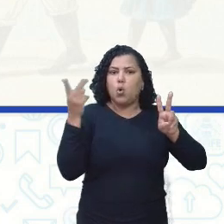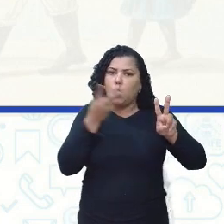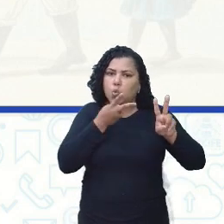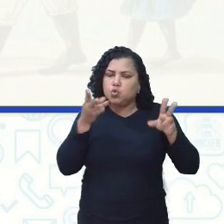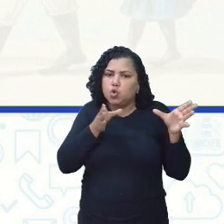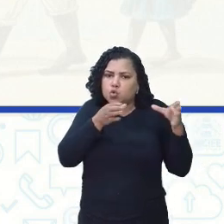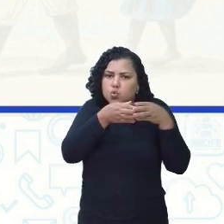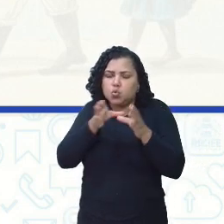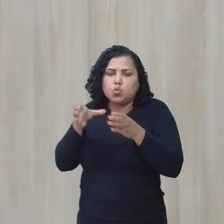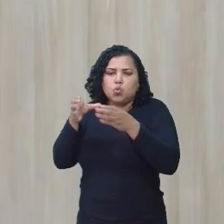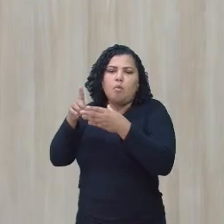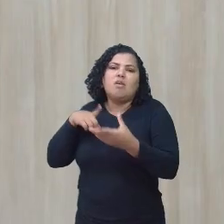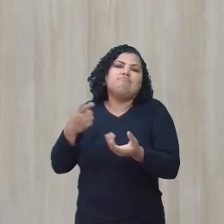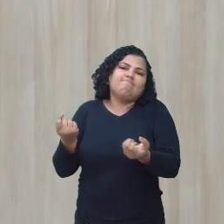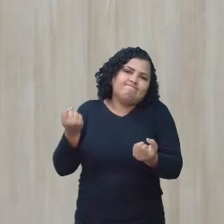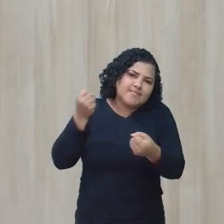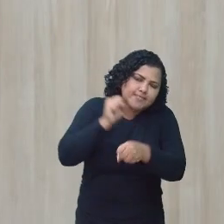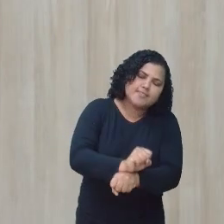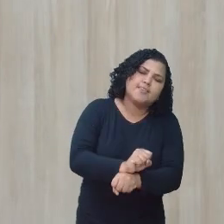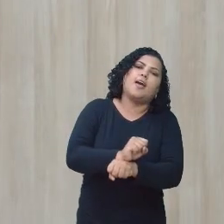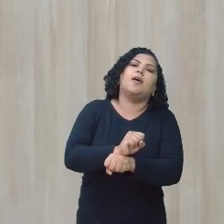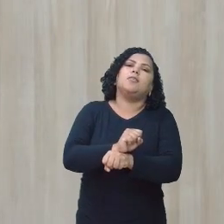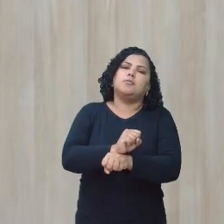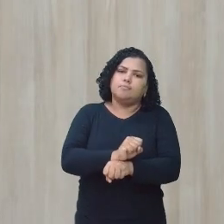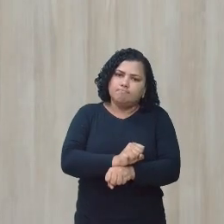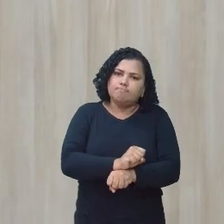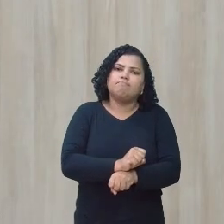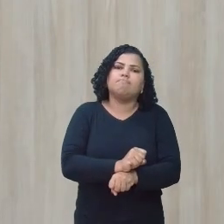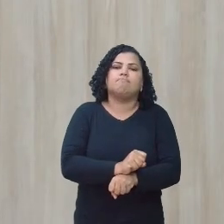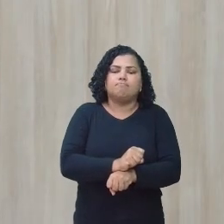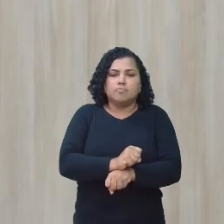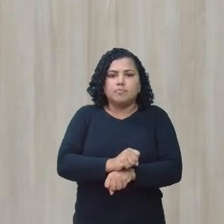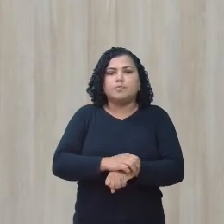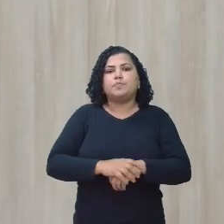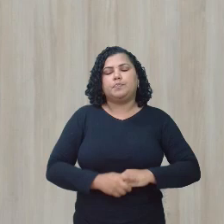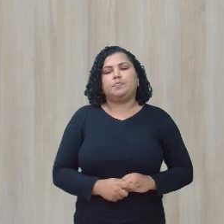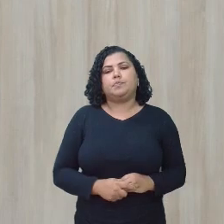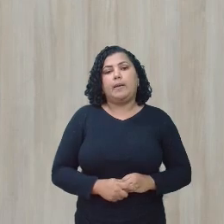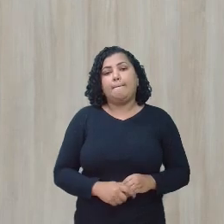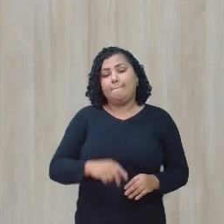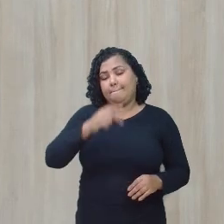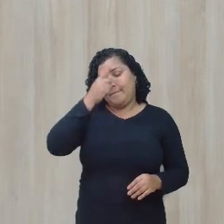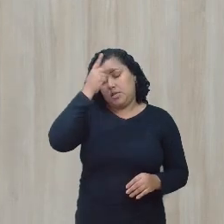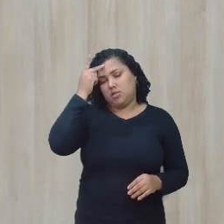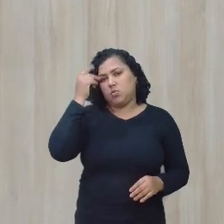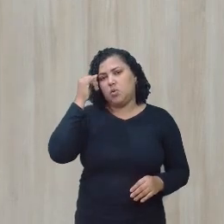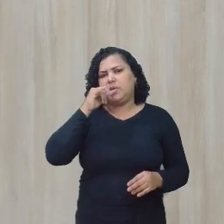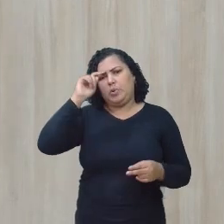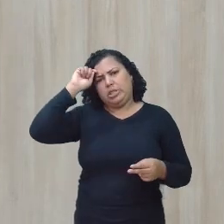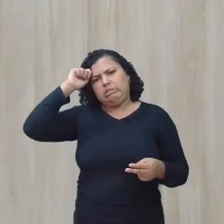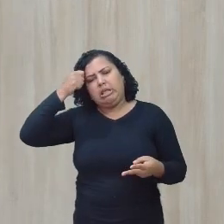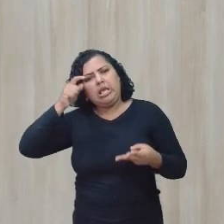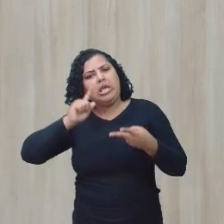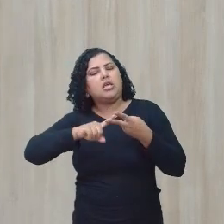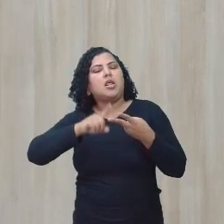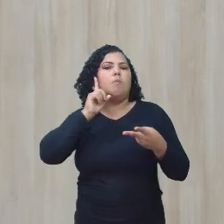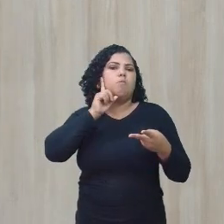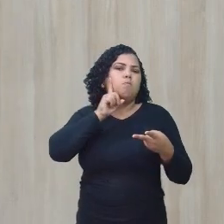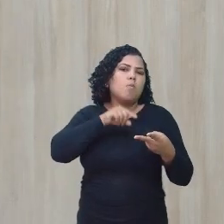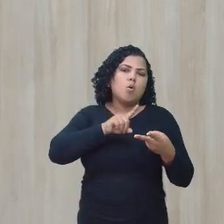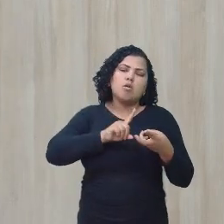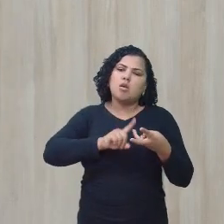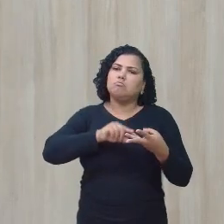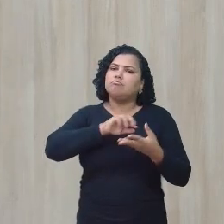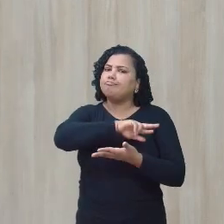foram, né, objetos da escravidão. Indígenas, né, africanos e seus descendentes, negros, mestiços, né, então